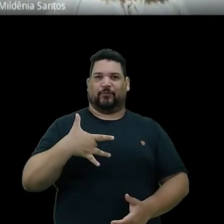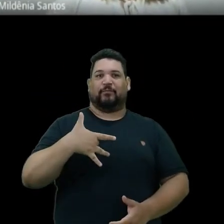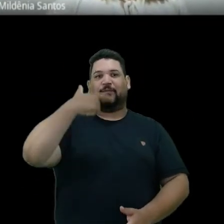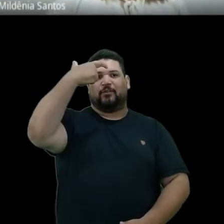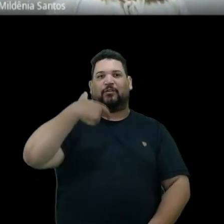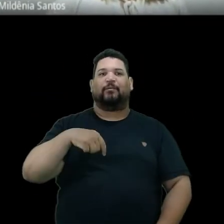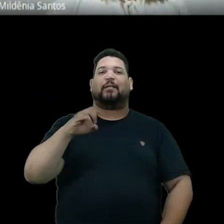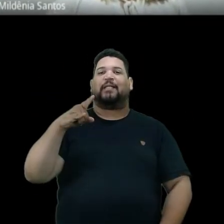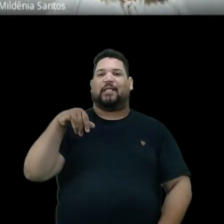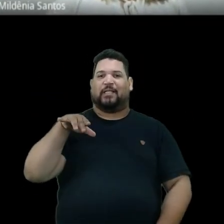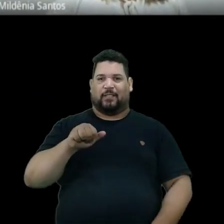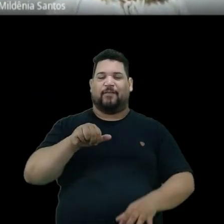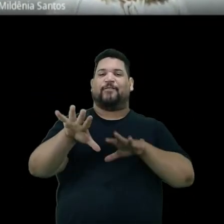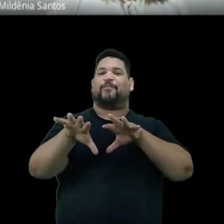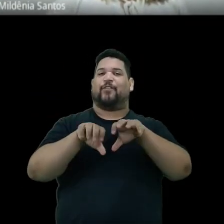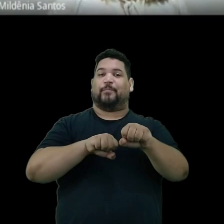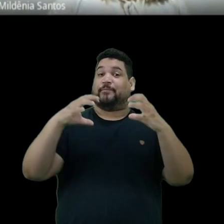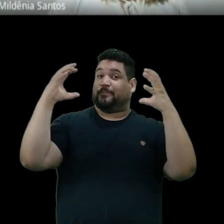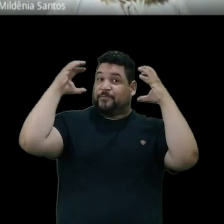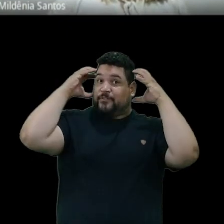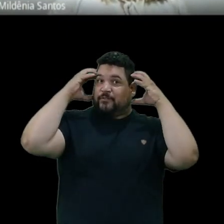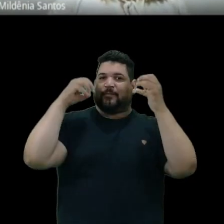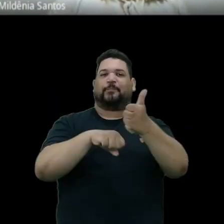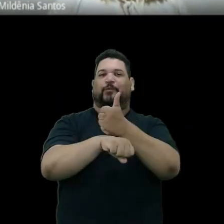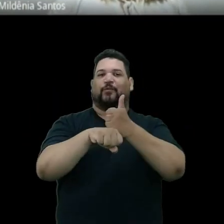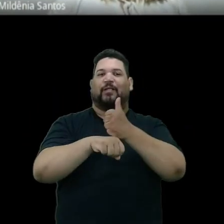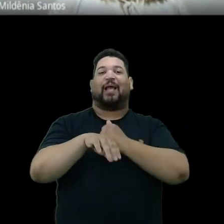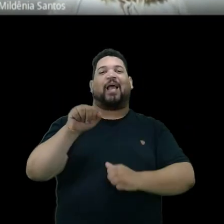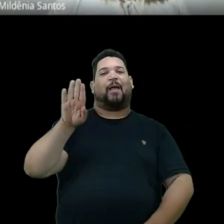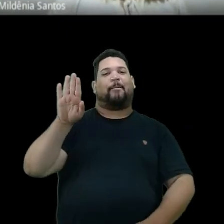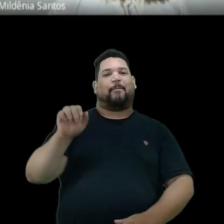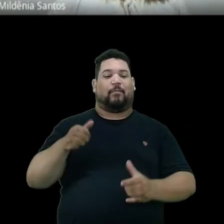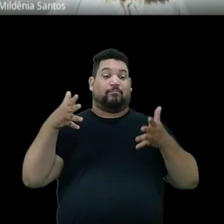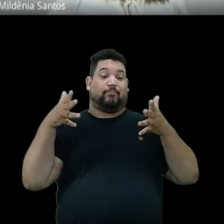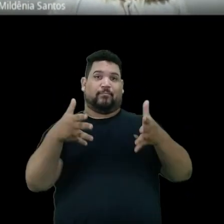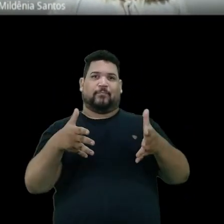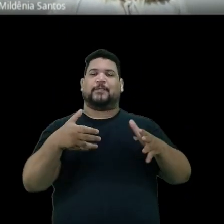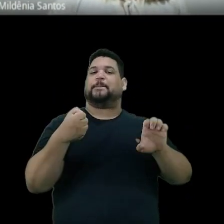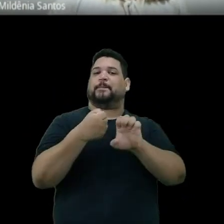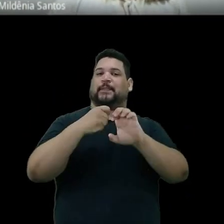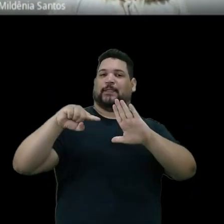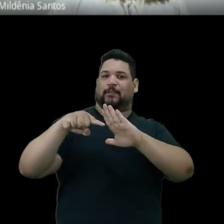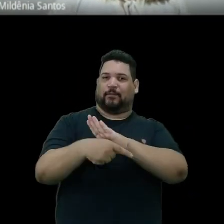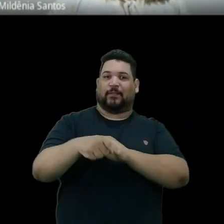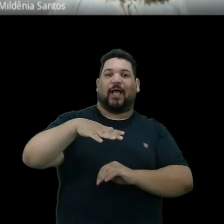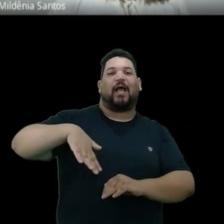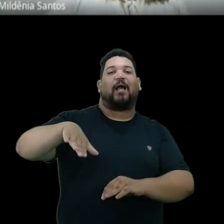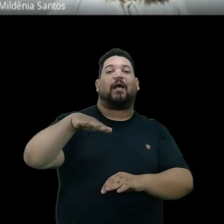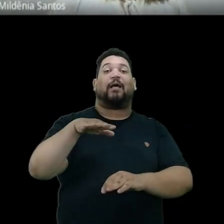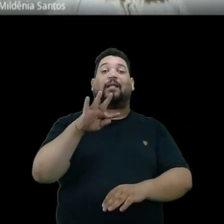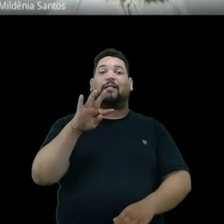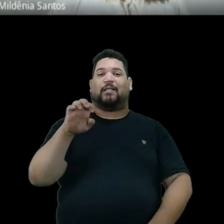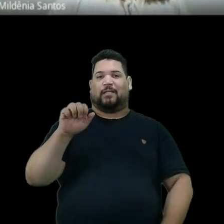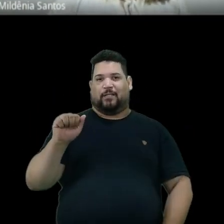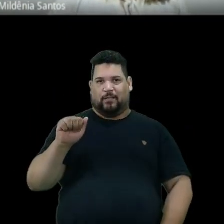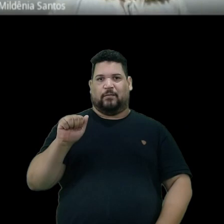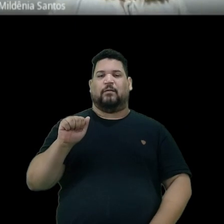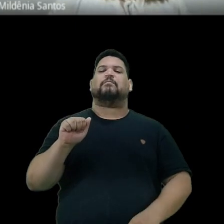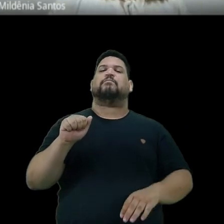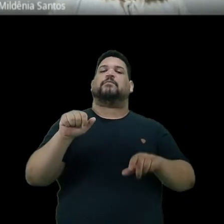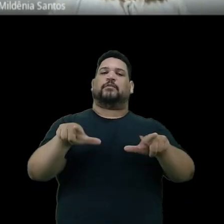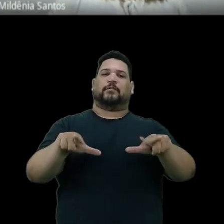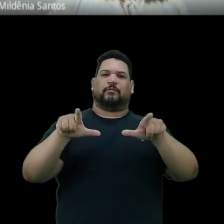sou fonoaudióloga, aplicadora ABA e especialista em TEA. Tenho certificados nos cursos de PECS,